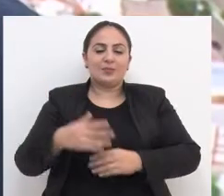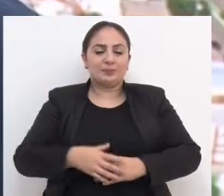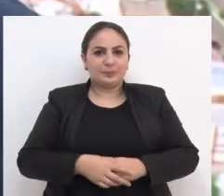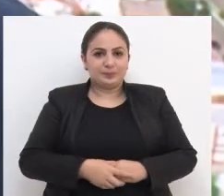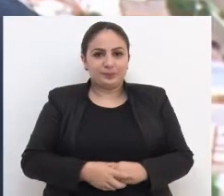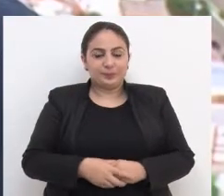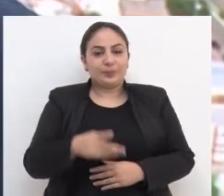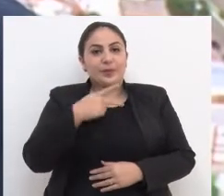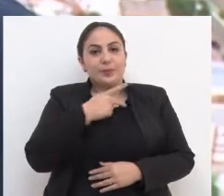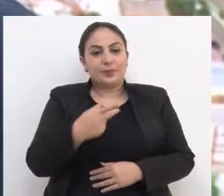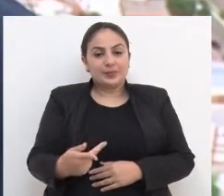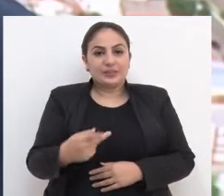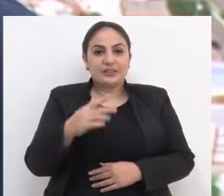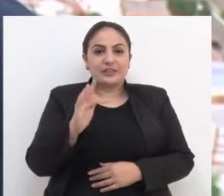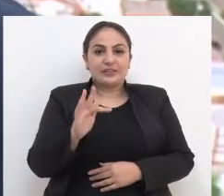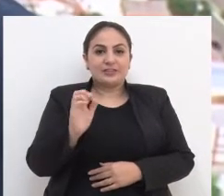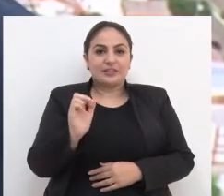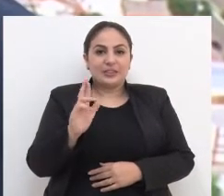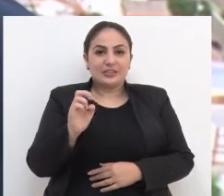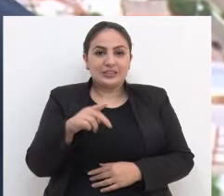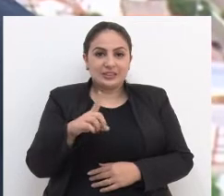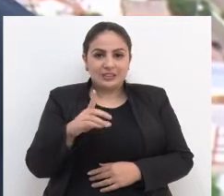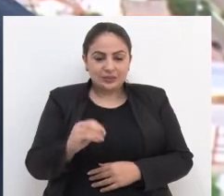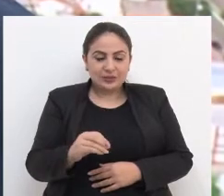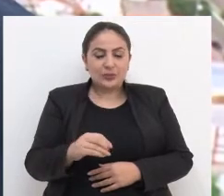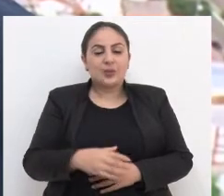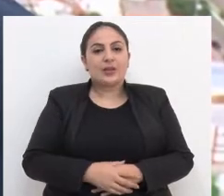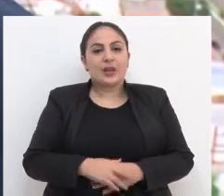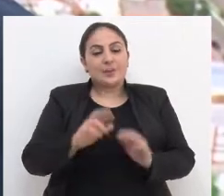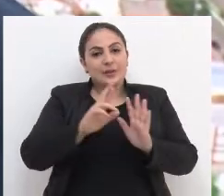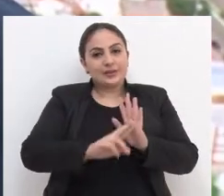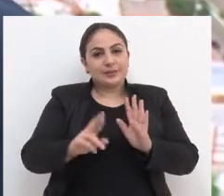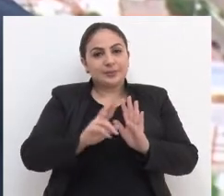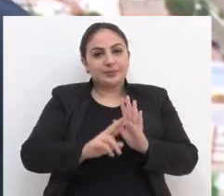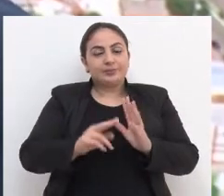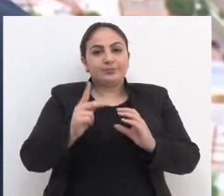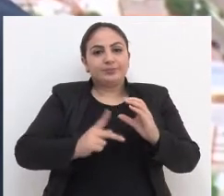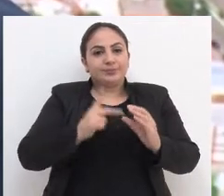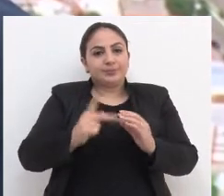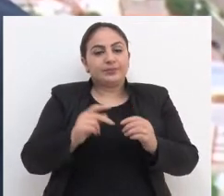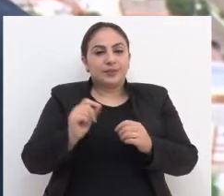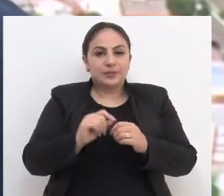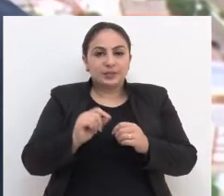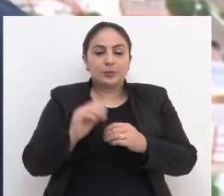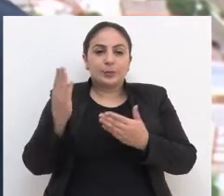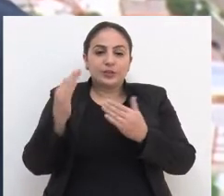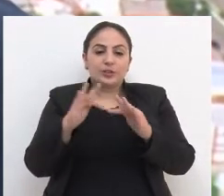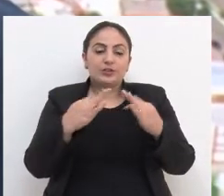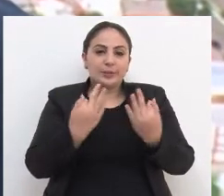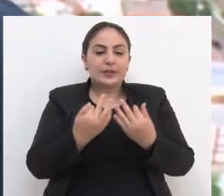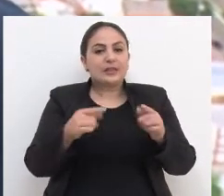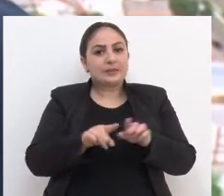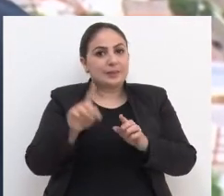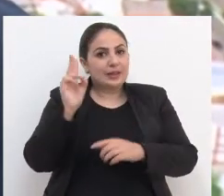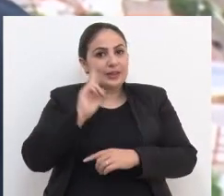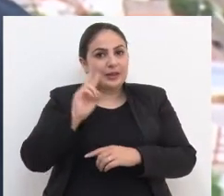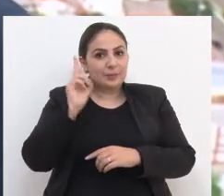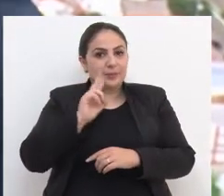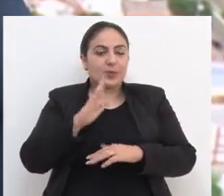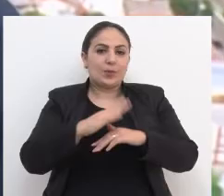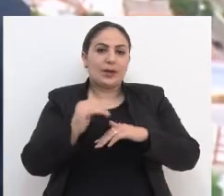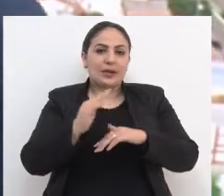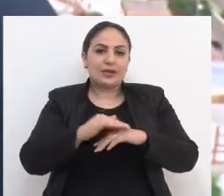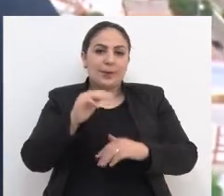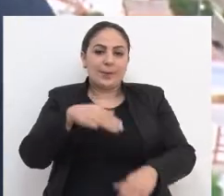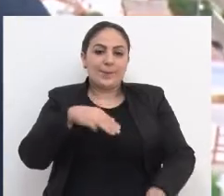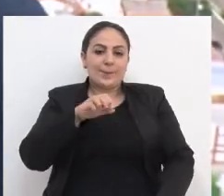O presidente Fernando Rigon, em nome da casa, prestou condolências à família e lembrou com carinho de